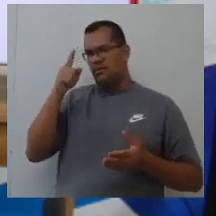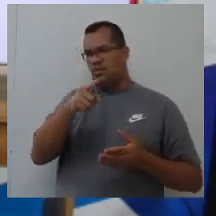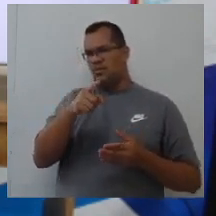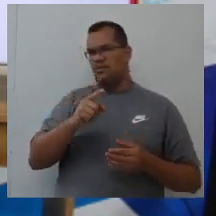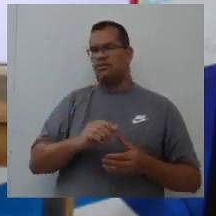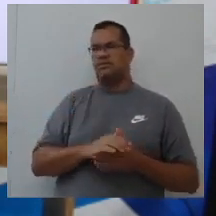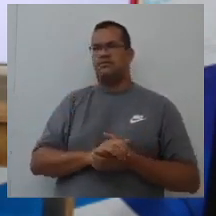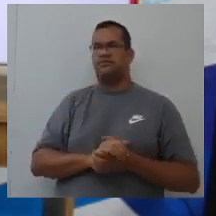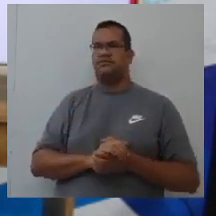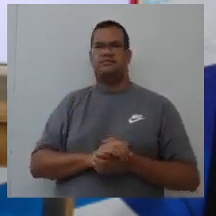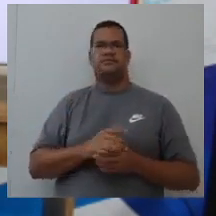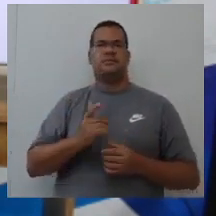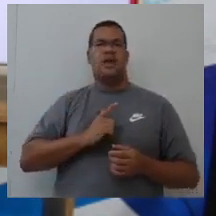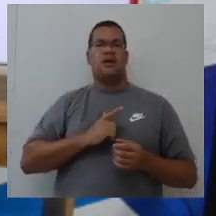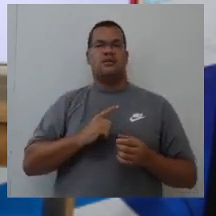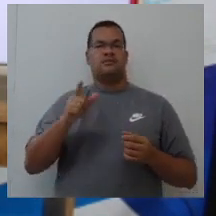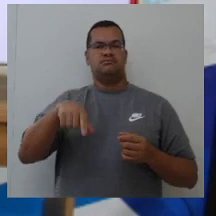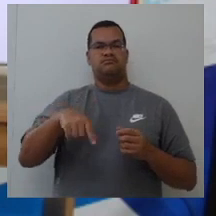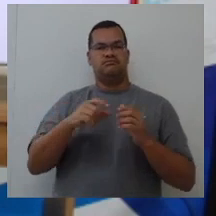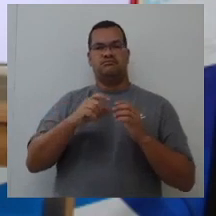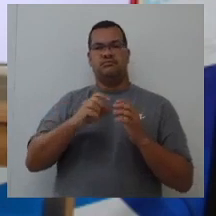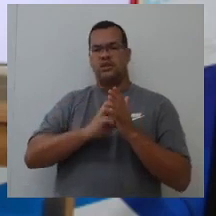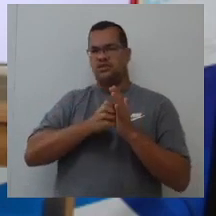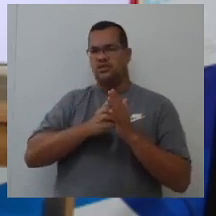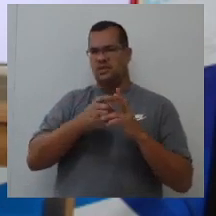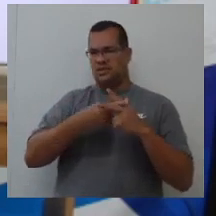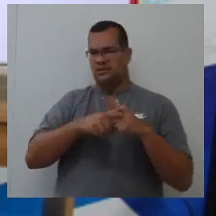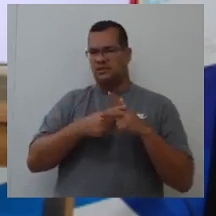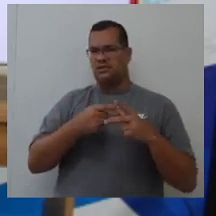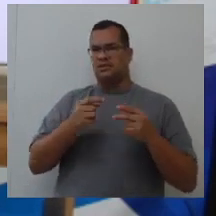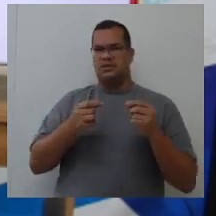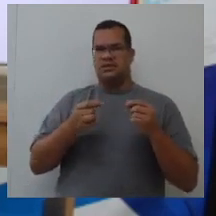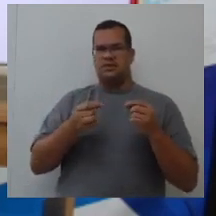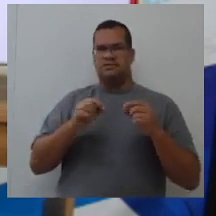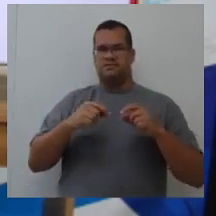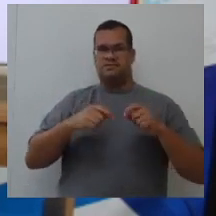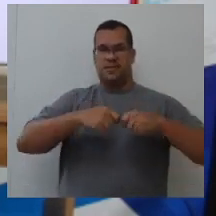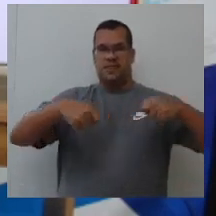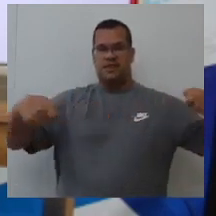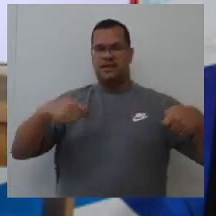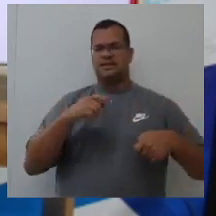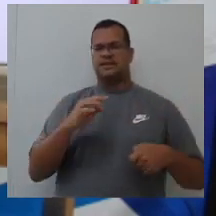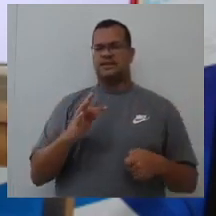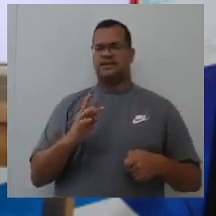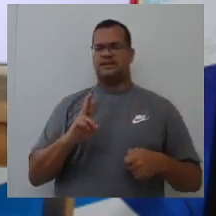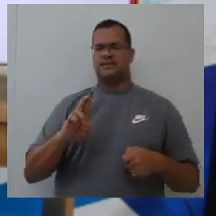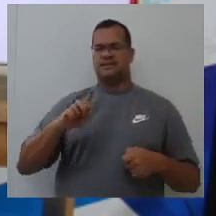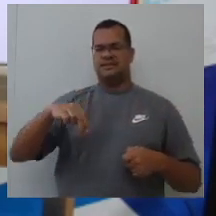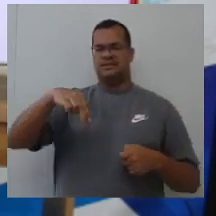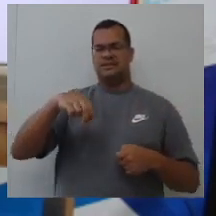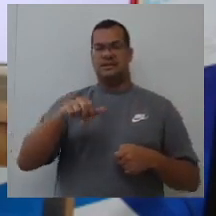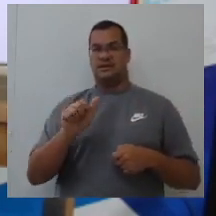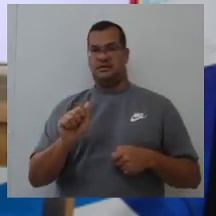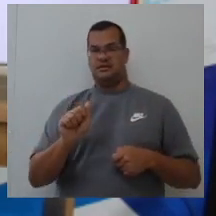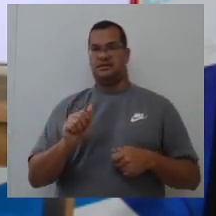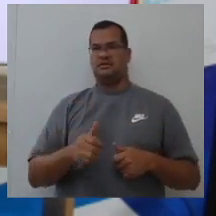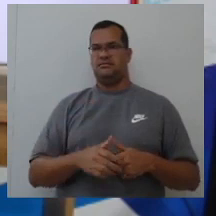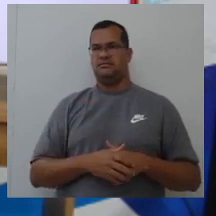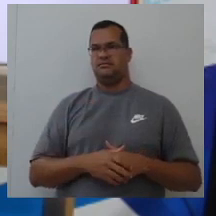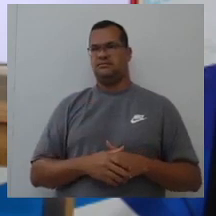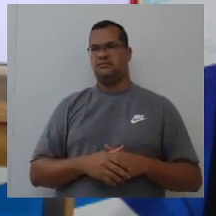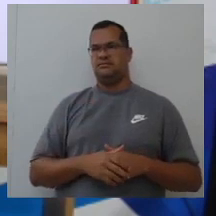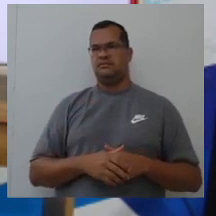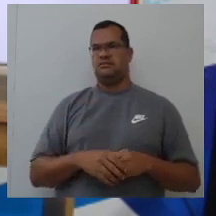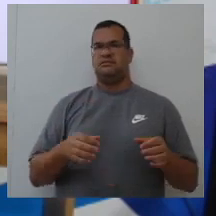trouxe um instrumento aqui, ó, uma trena, tá? Então, a reta numérica aqui, ela tem tudo a ver com esse instrumento aqui, que aí eu posso medir